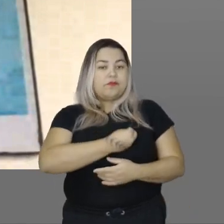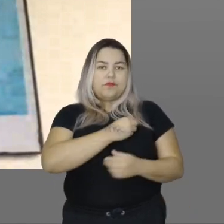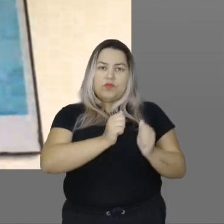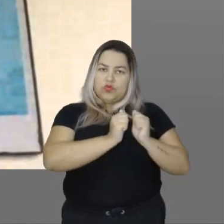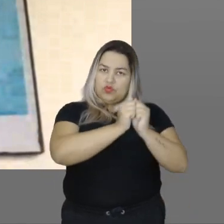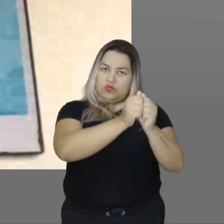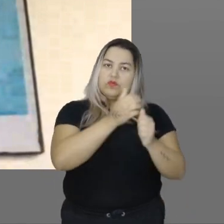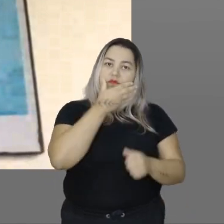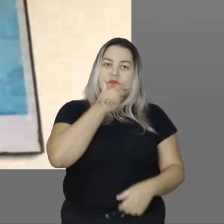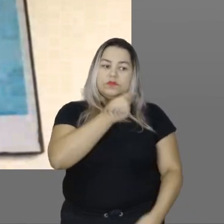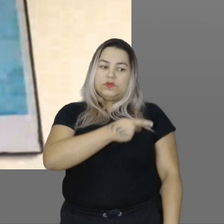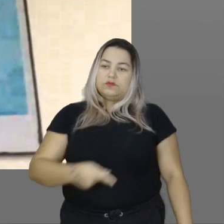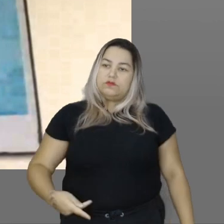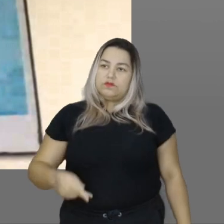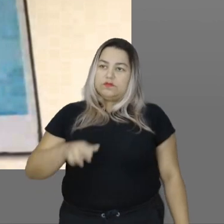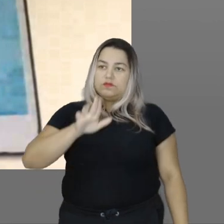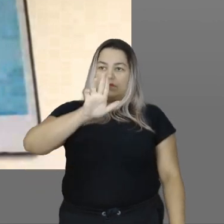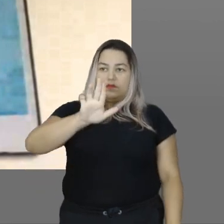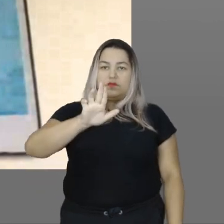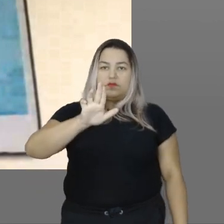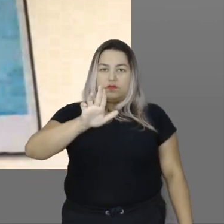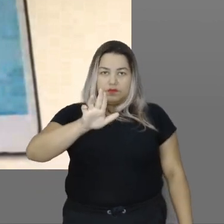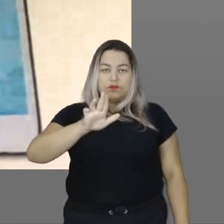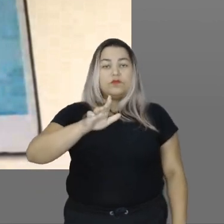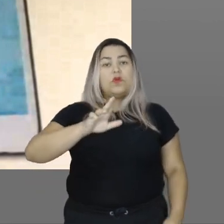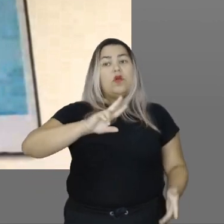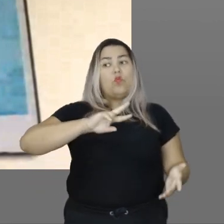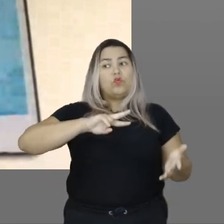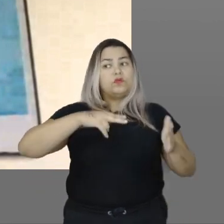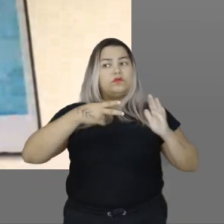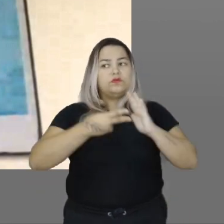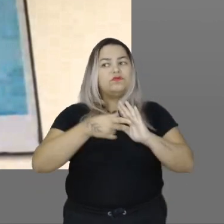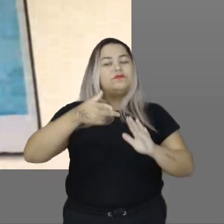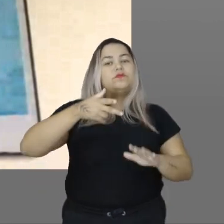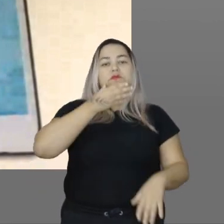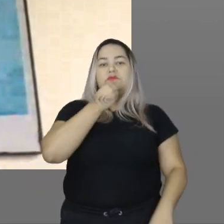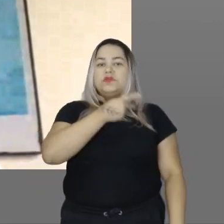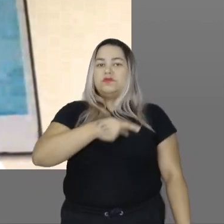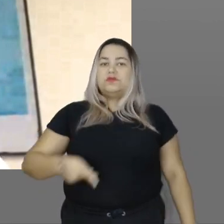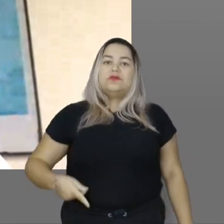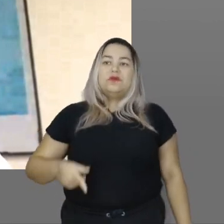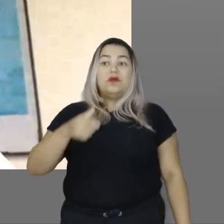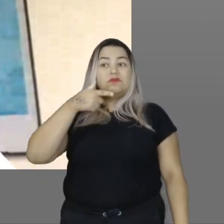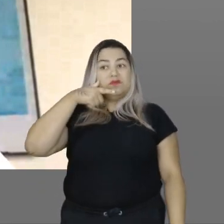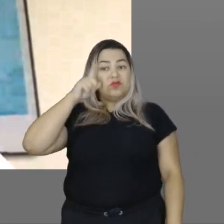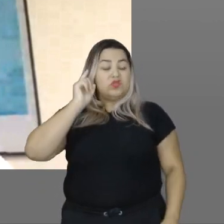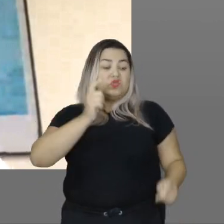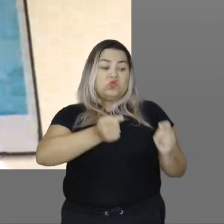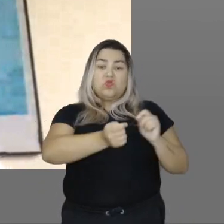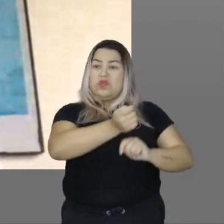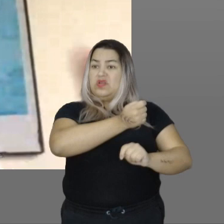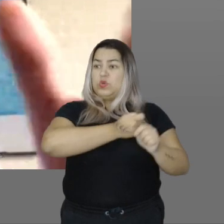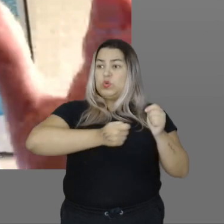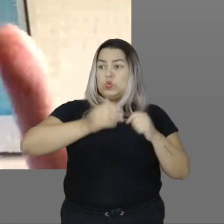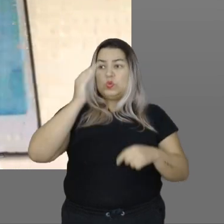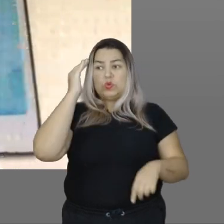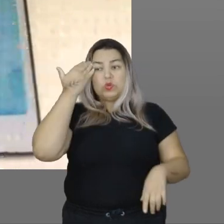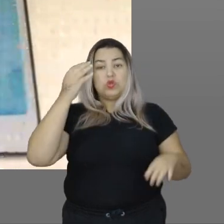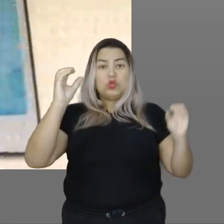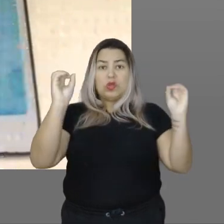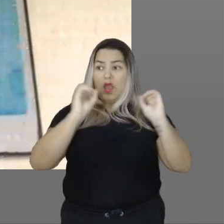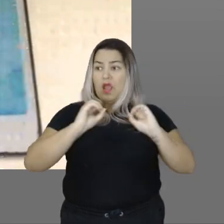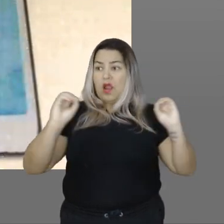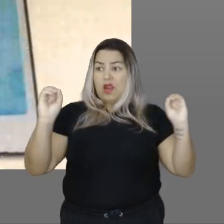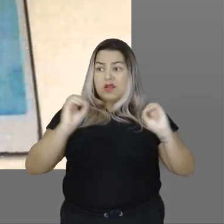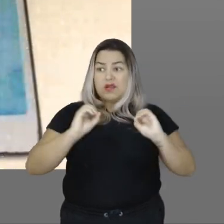Lula, que, ao contrário, né, da incompetência do presidente anterior, que dizia que nem de economia entendia nada, o presidente